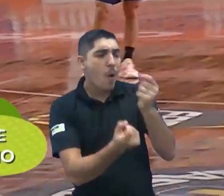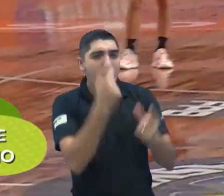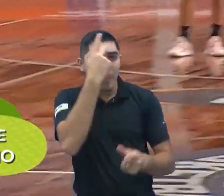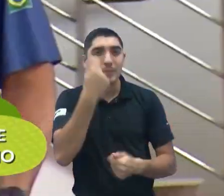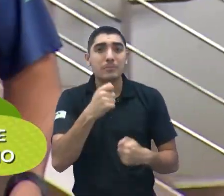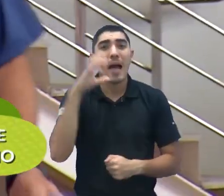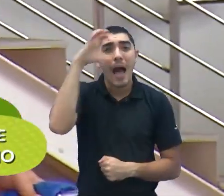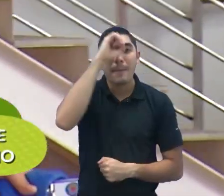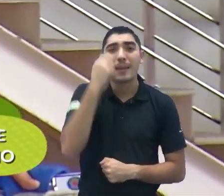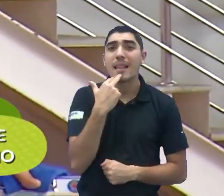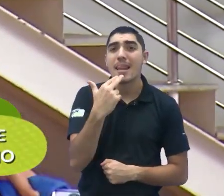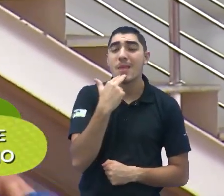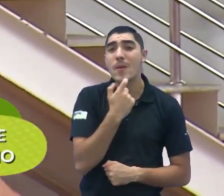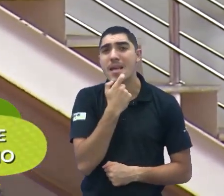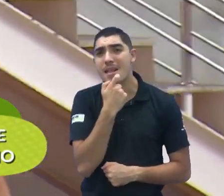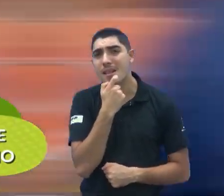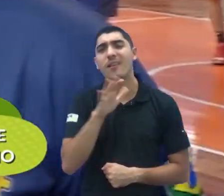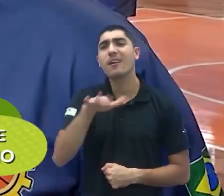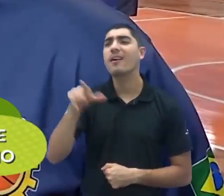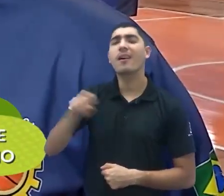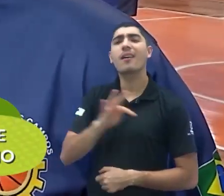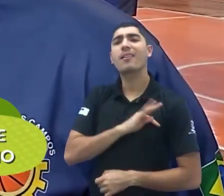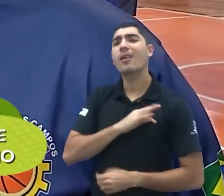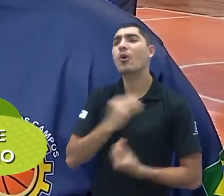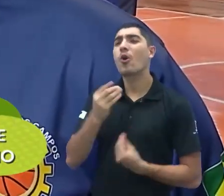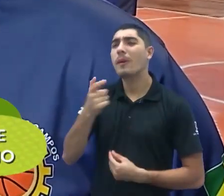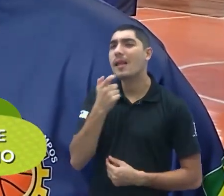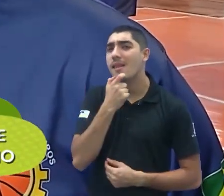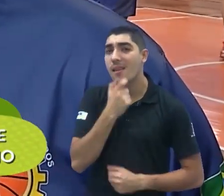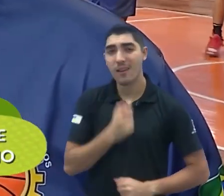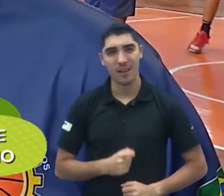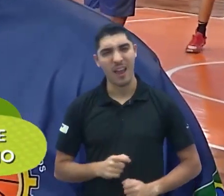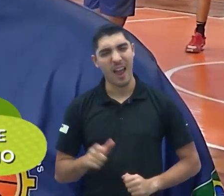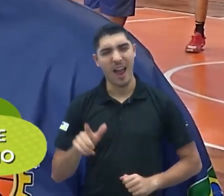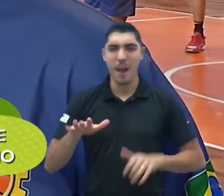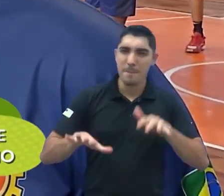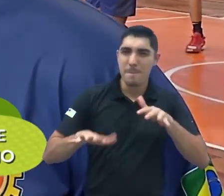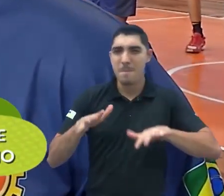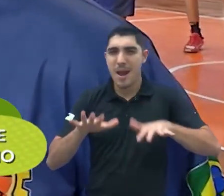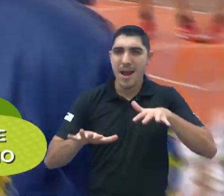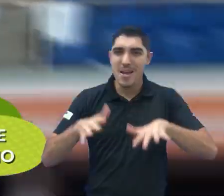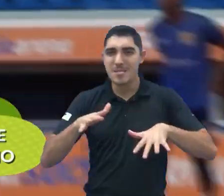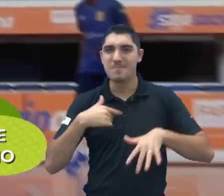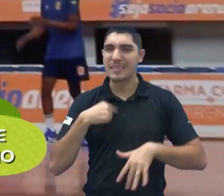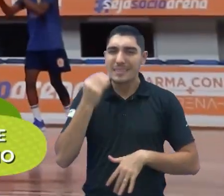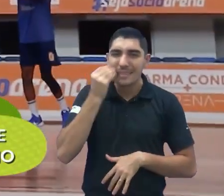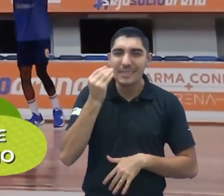outro idioma. Como é que tá seu inglês, hein, Cris? Tá mais ou menos, estamos arranhando aí, mas dá pra ir.